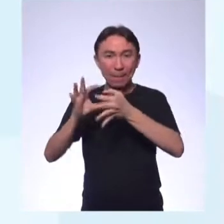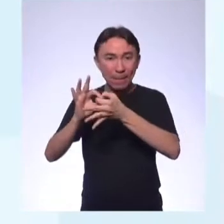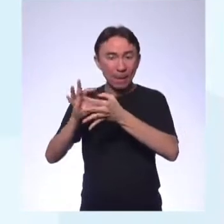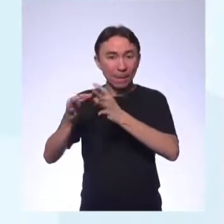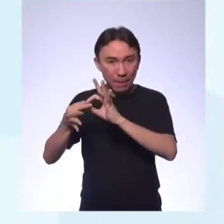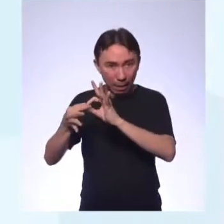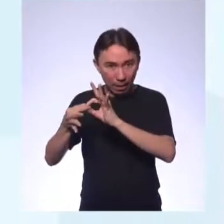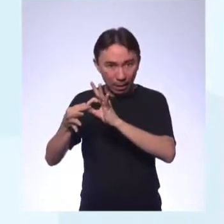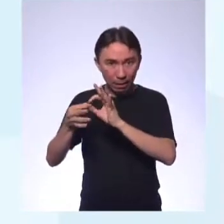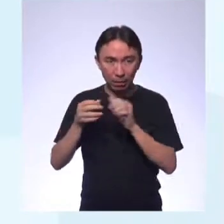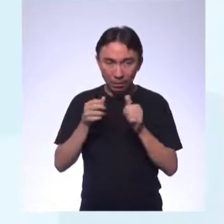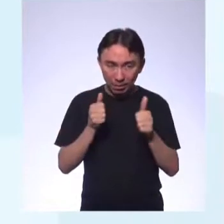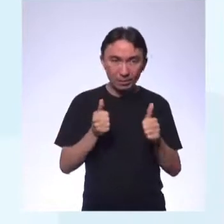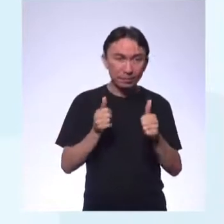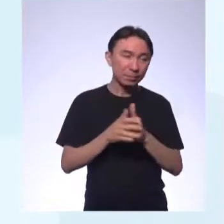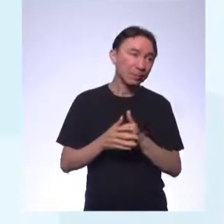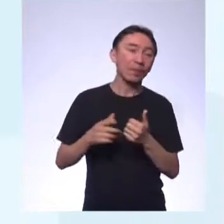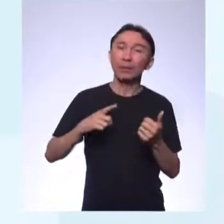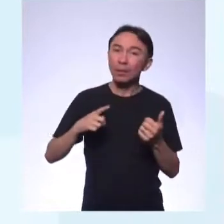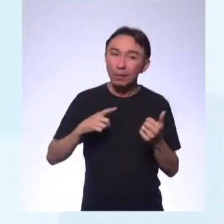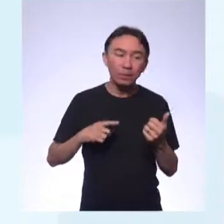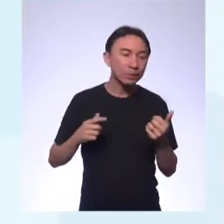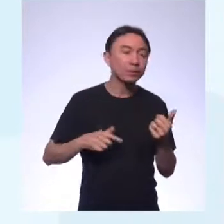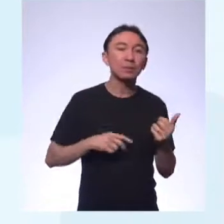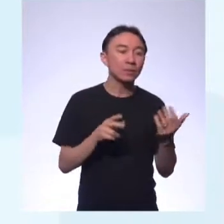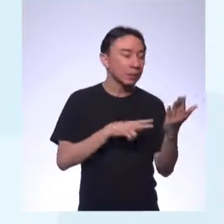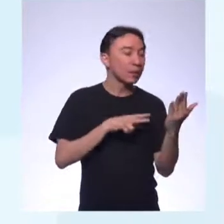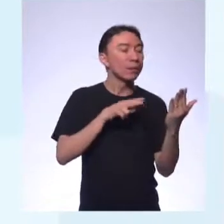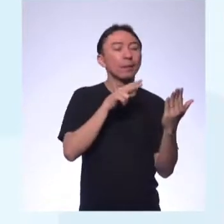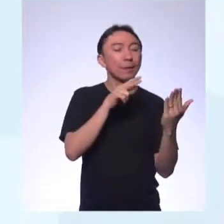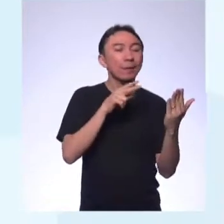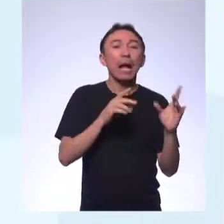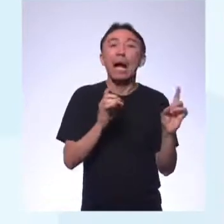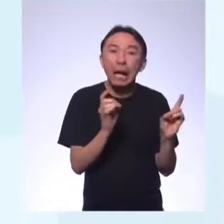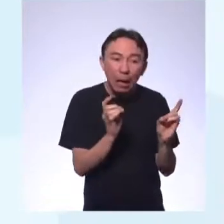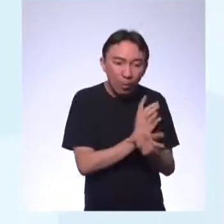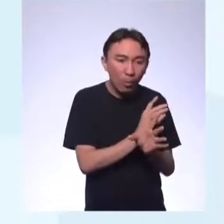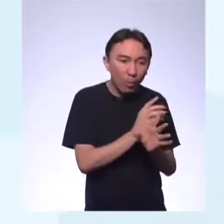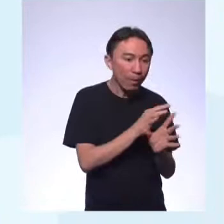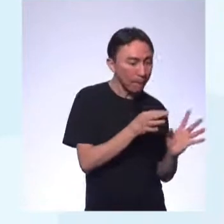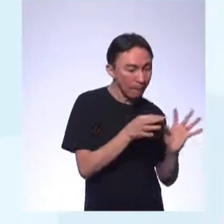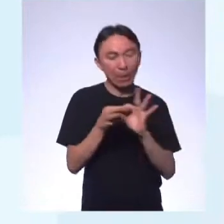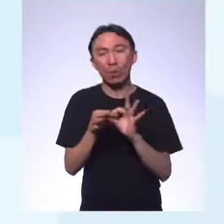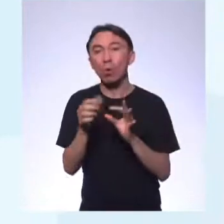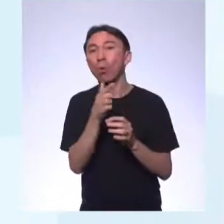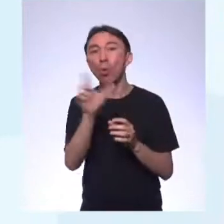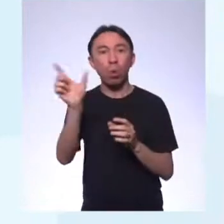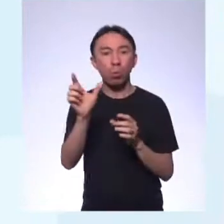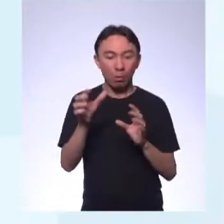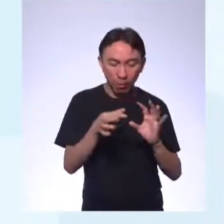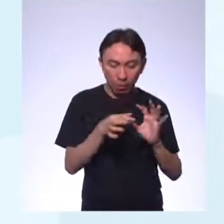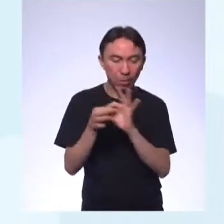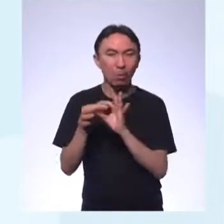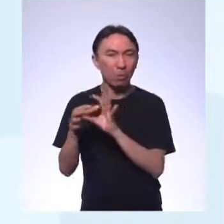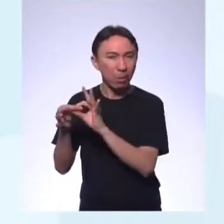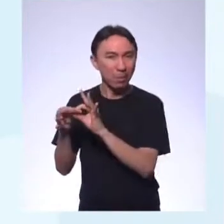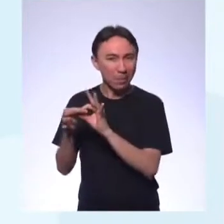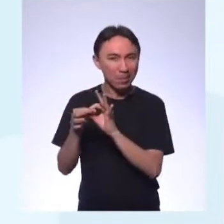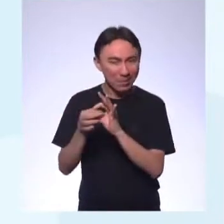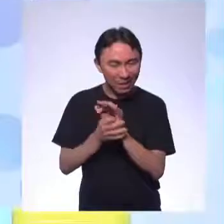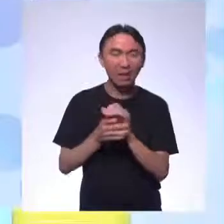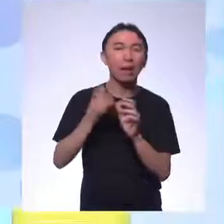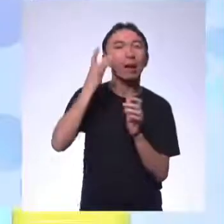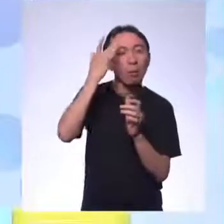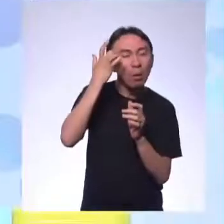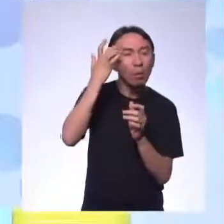no outro ponto, ou seja, eu termino a história dando gancho para outra história, para outra história. São os vários capítulos que se conectam,